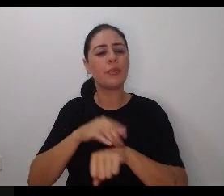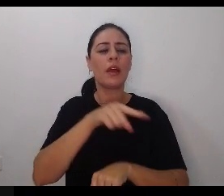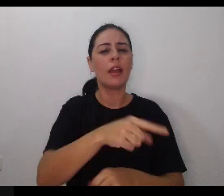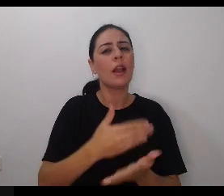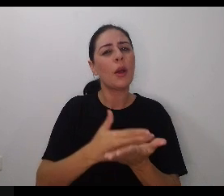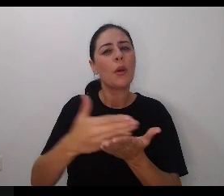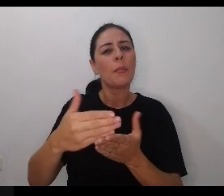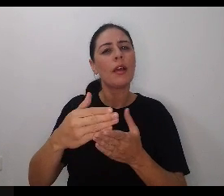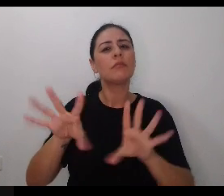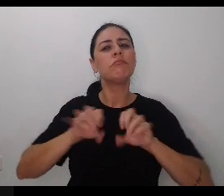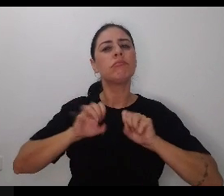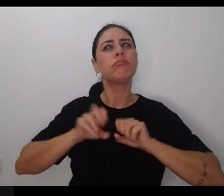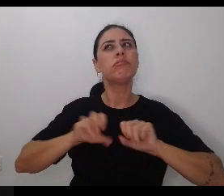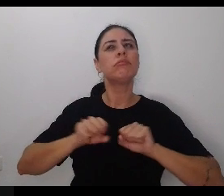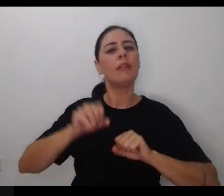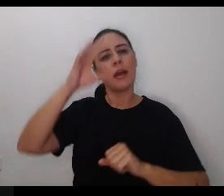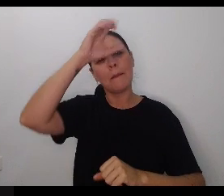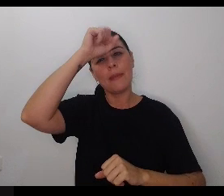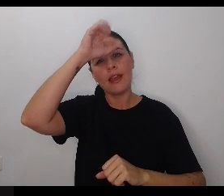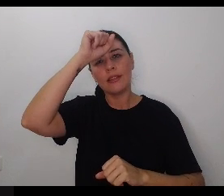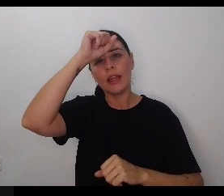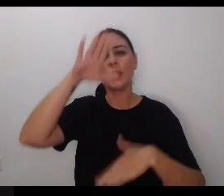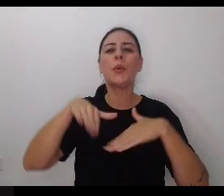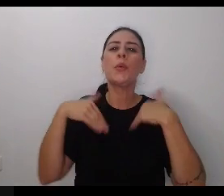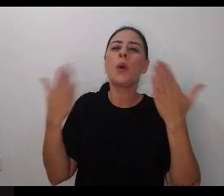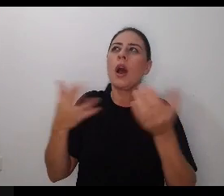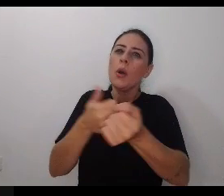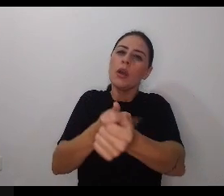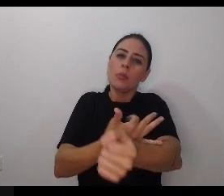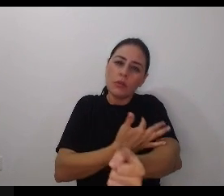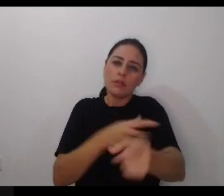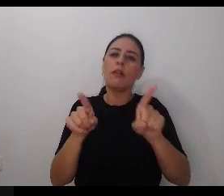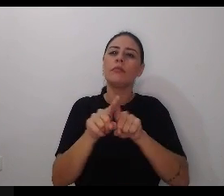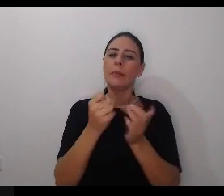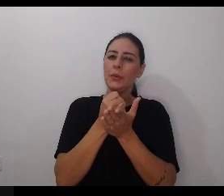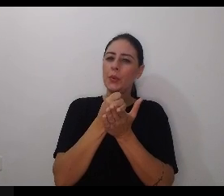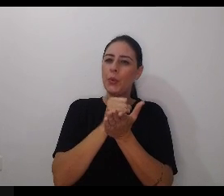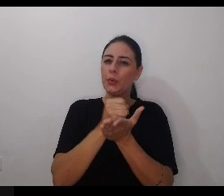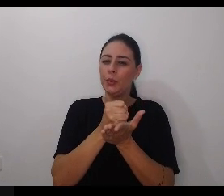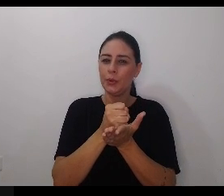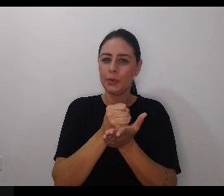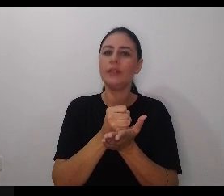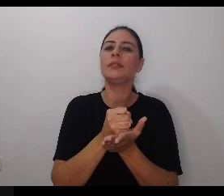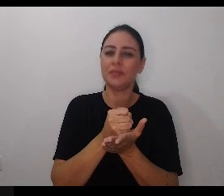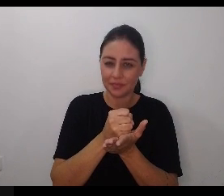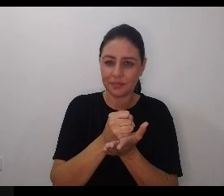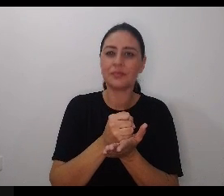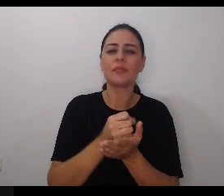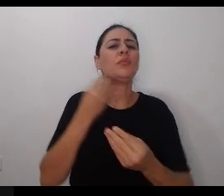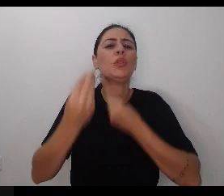que a criança vai construindo para si o conhecimento sobre as emoções e vai aprendendo a reconhecer e a lidar com elas,